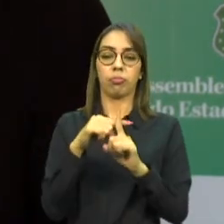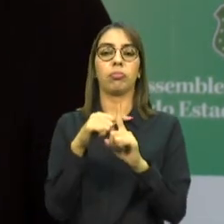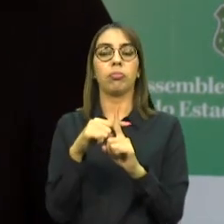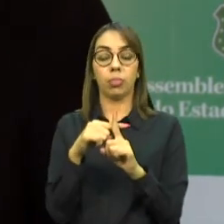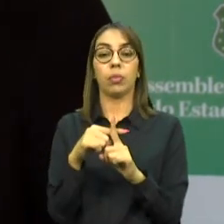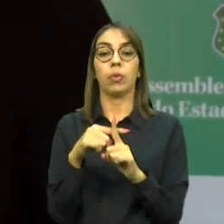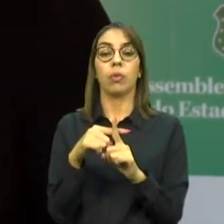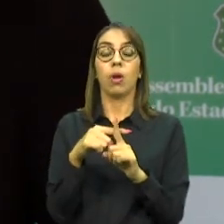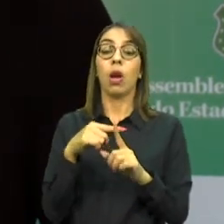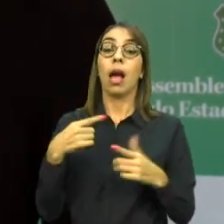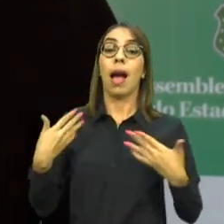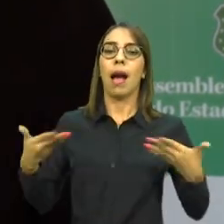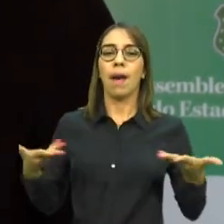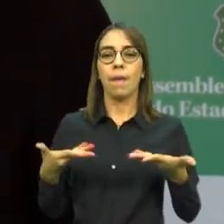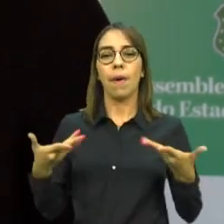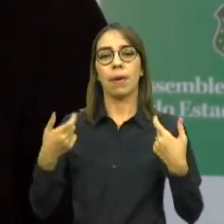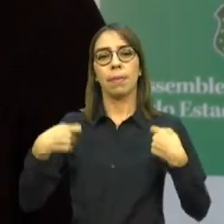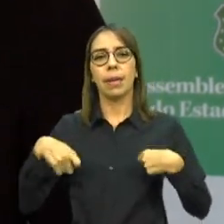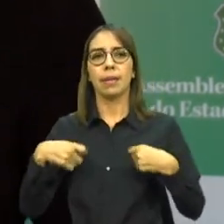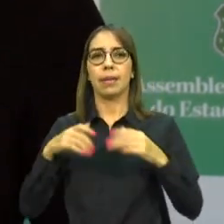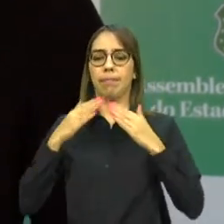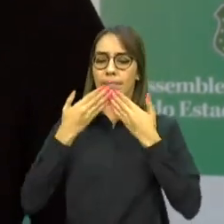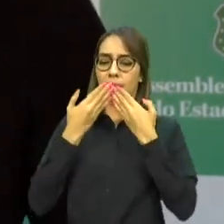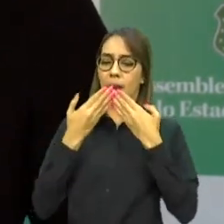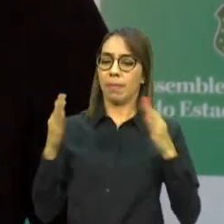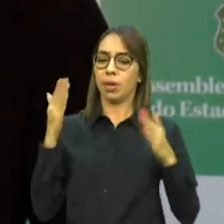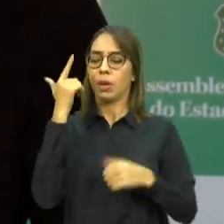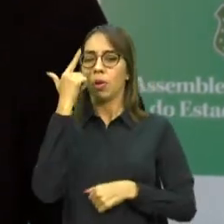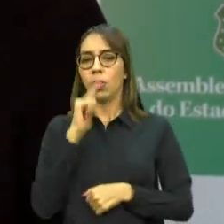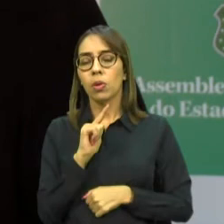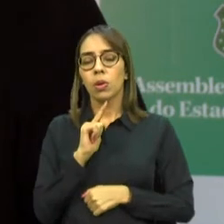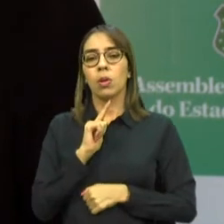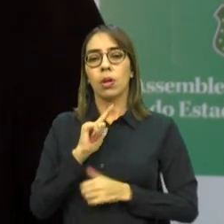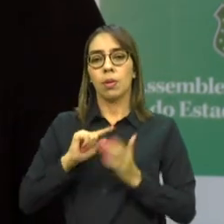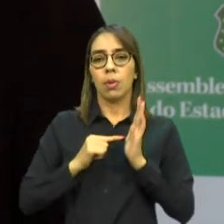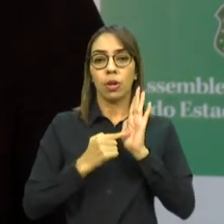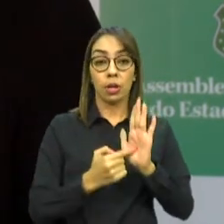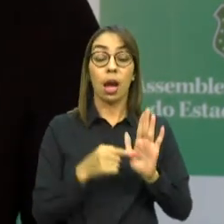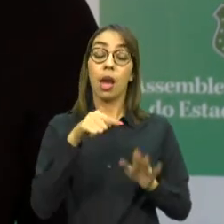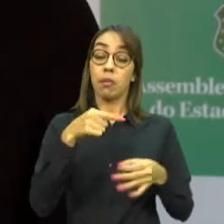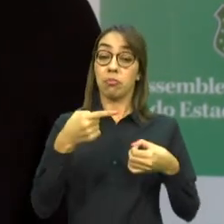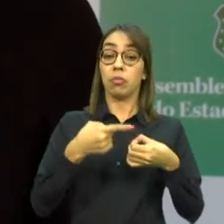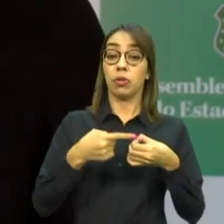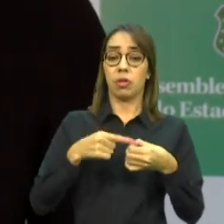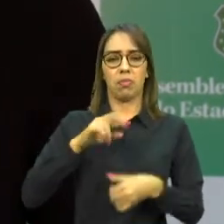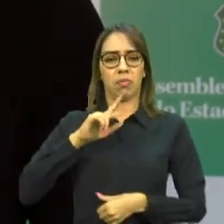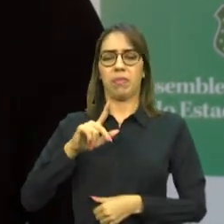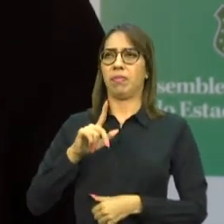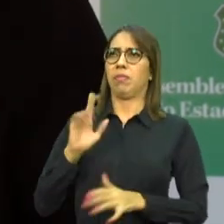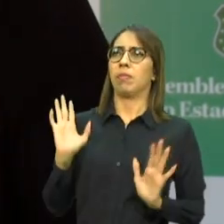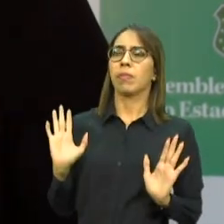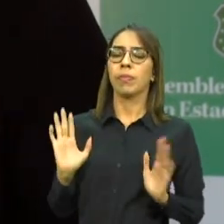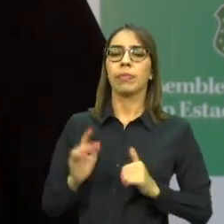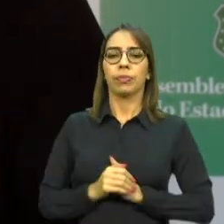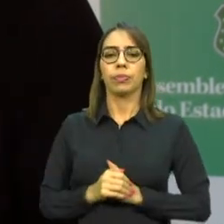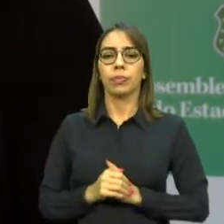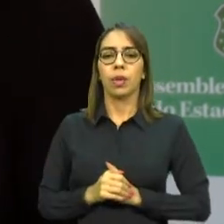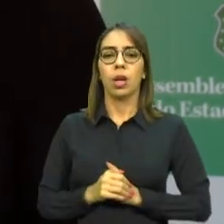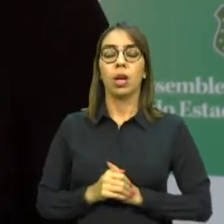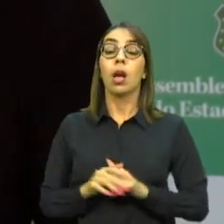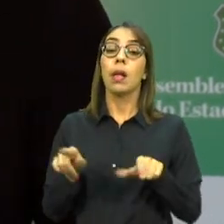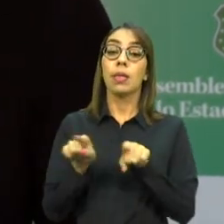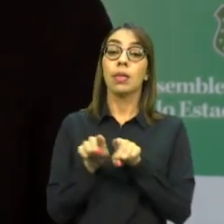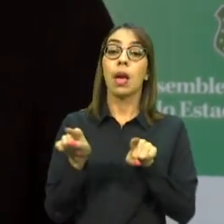se aproximar realmente, abrir para a população, e aqui em Itapipoca não é diferente. Nós também trouxemos aqui a Procuradoria Especial da